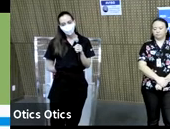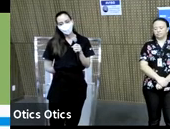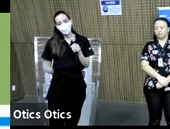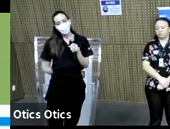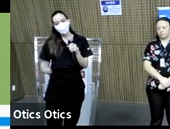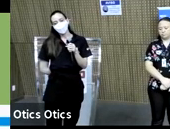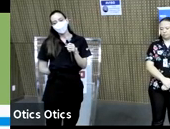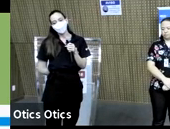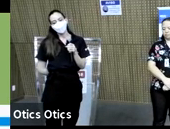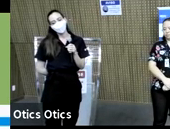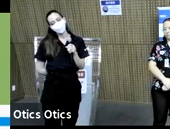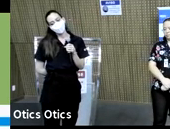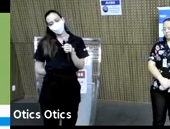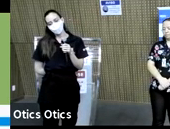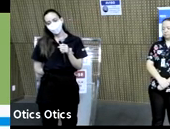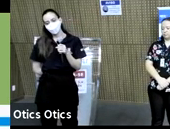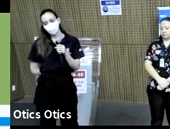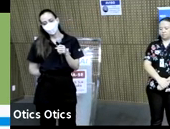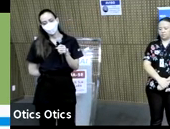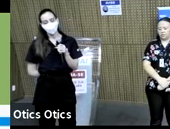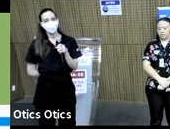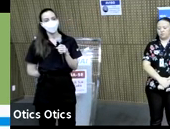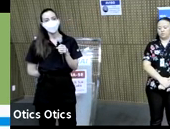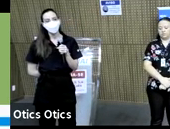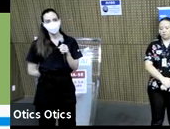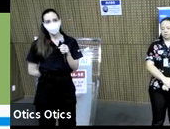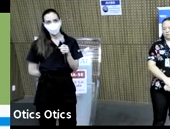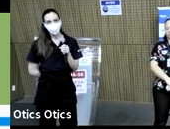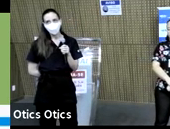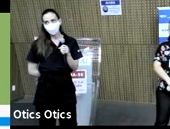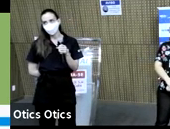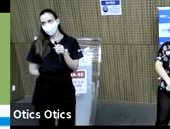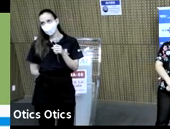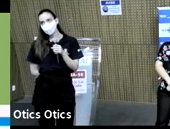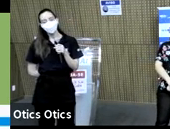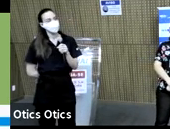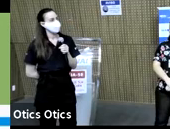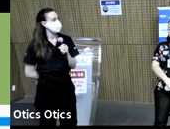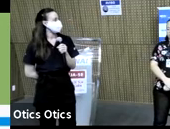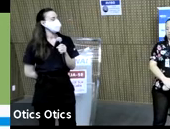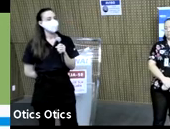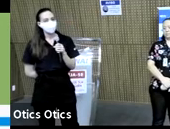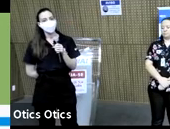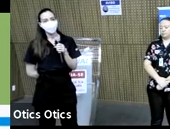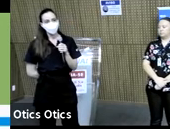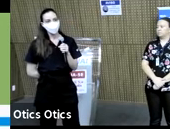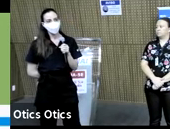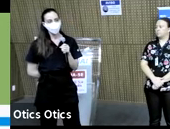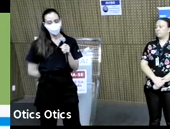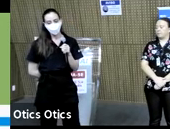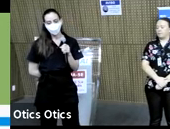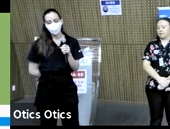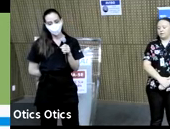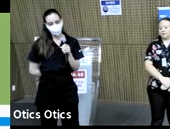também. Número de casos de hepatite C, nós não tivemos nenhum positivo nesse período, só nesse segundo semestre que